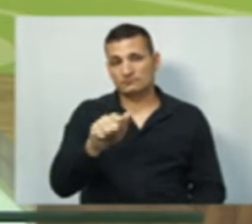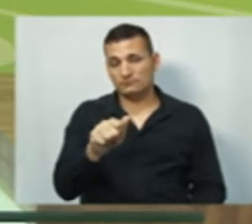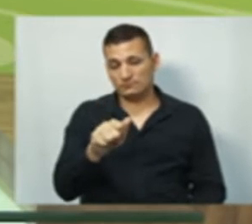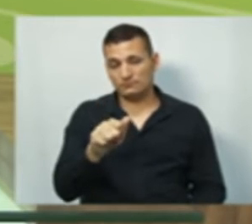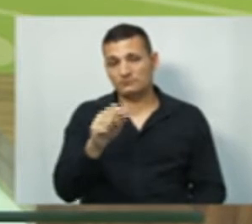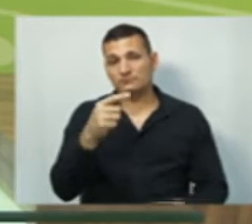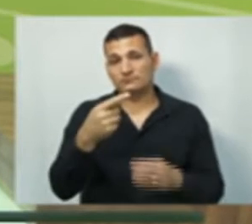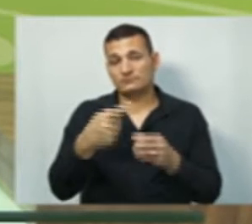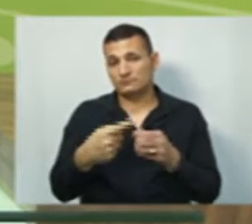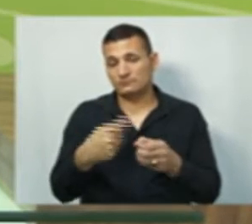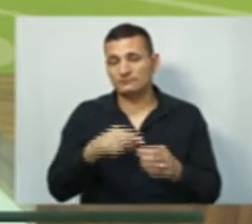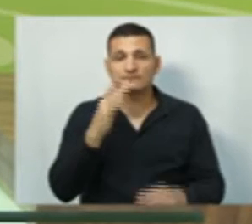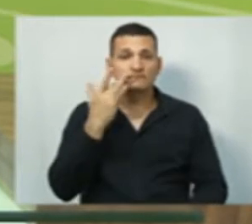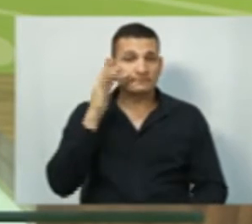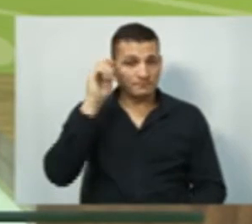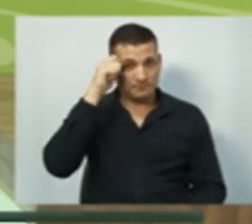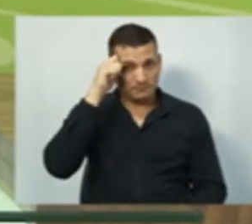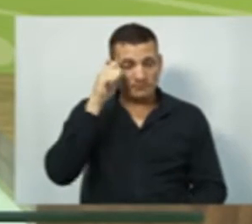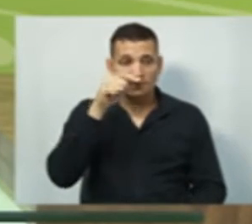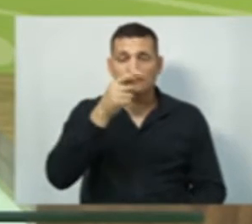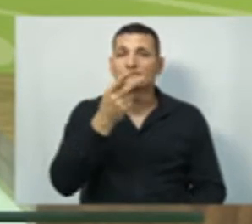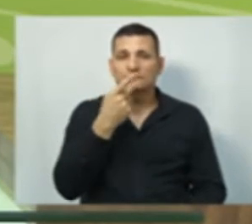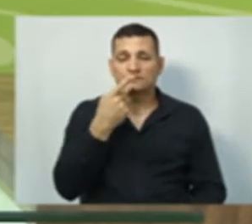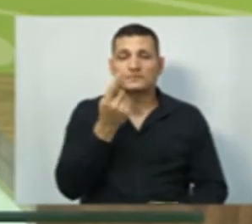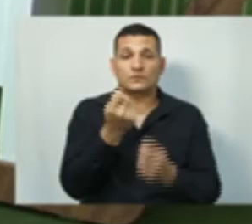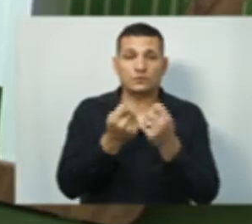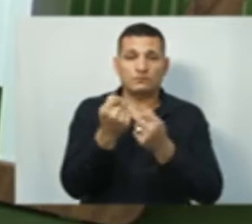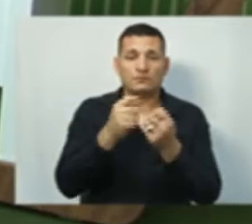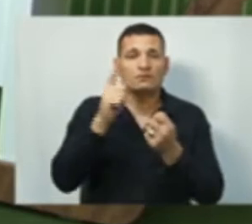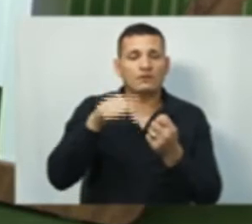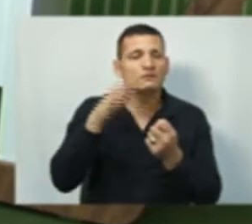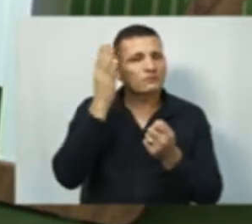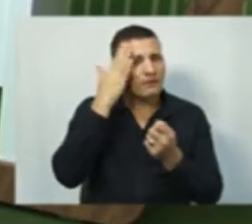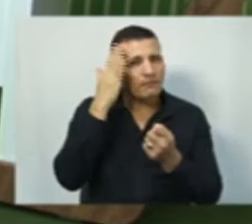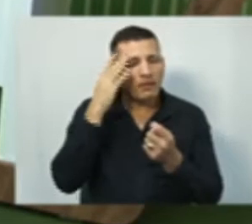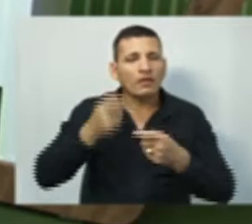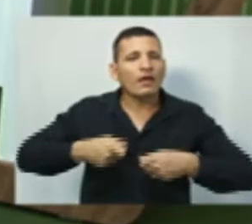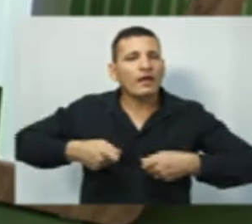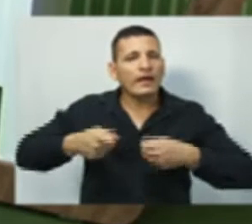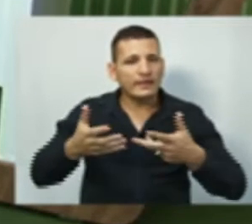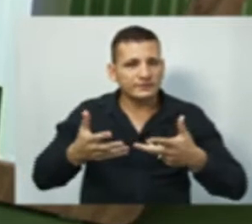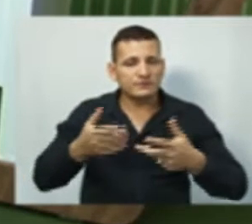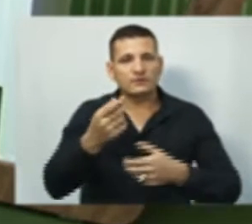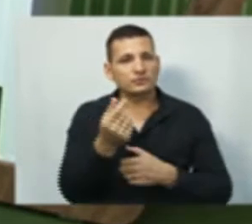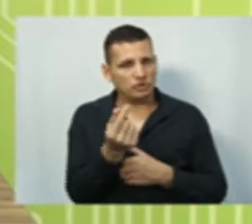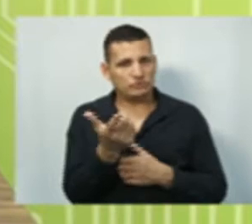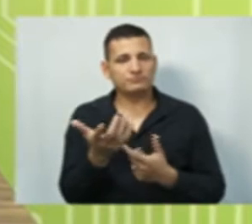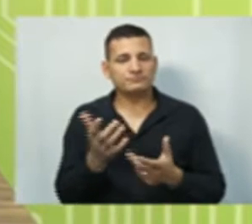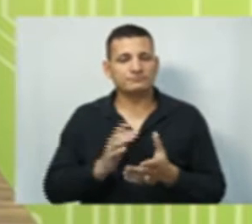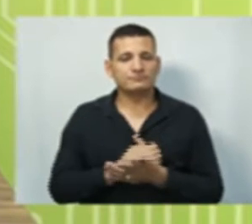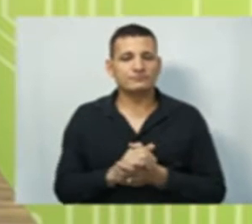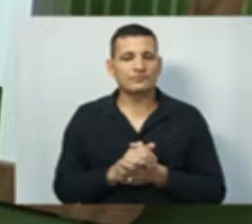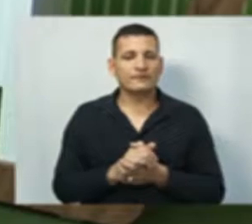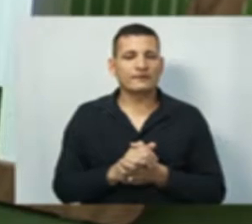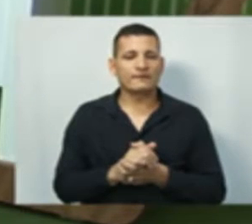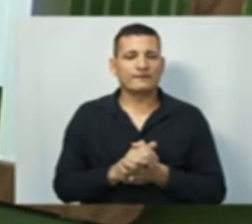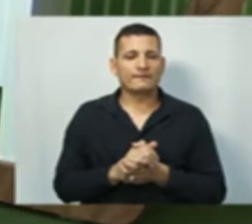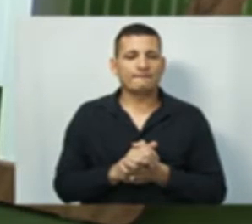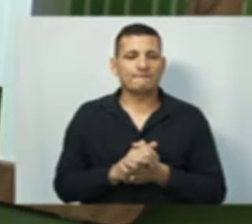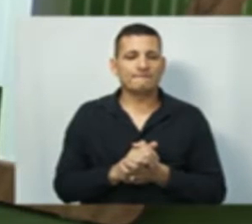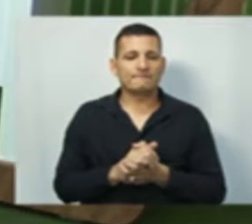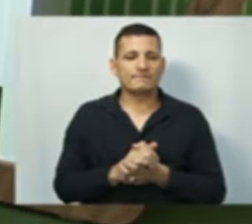que ela entende que economia é saber gastar dinheiro. Tudo a ver com o que a gente está falando sobre a gestão do lar, né? E